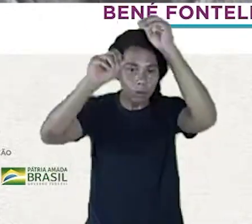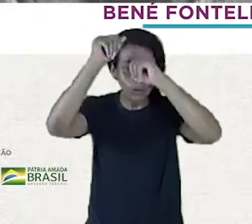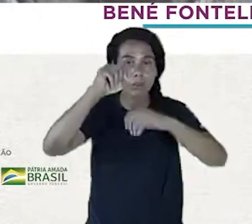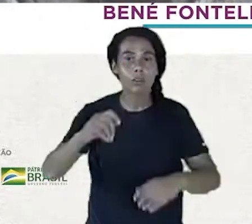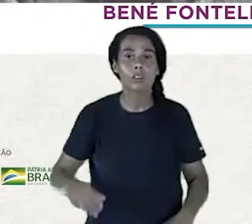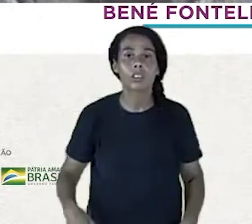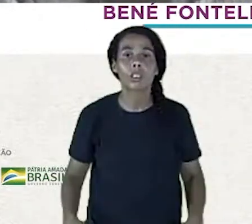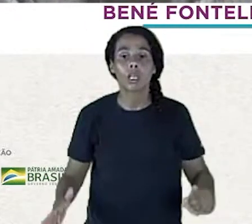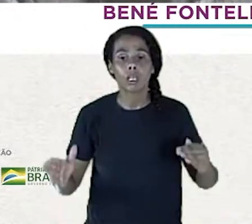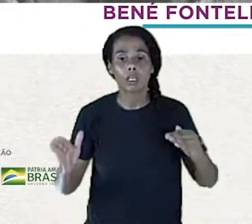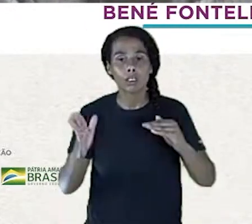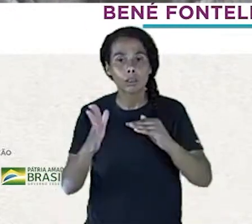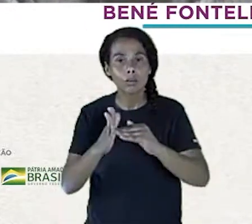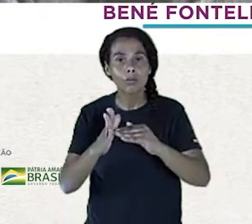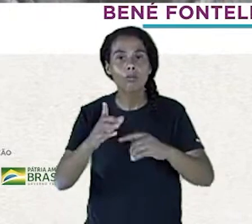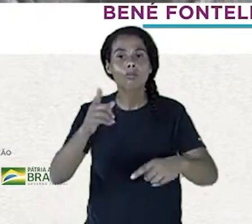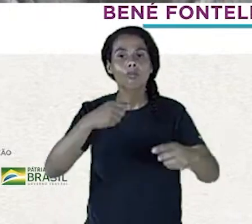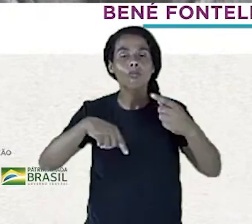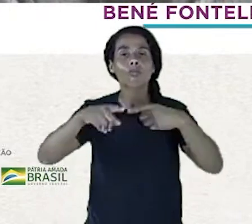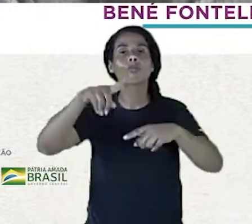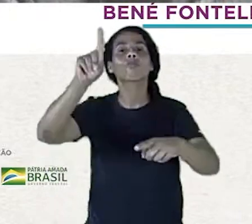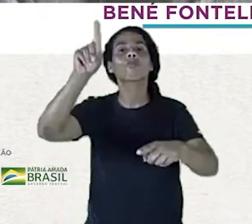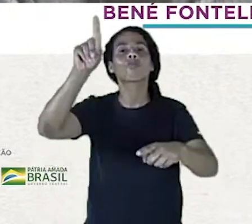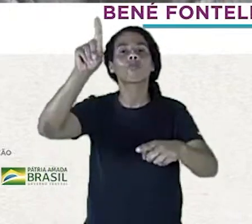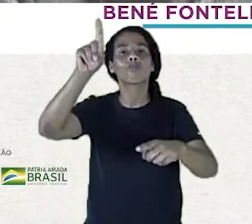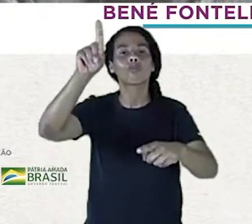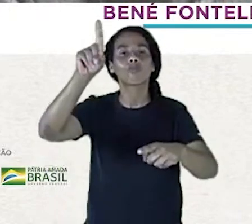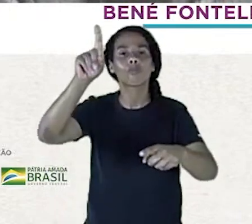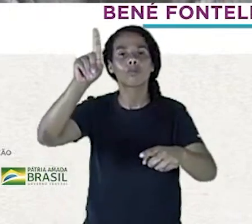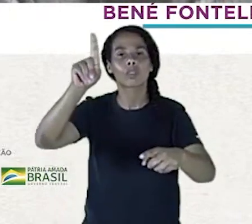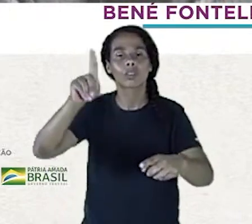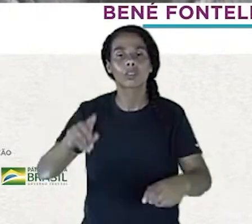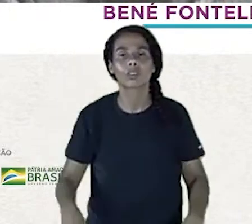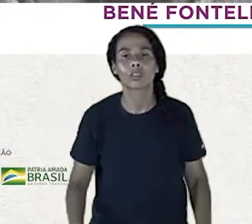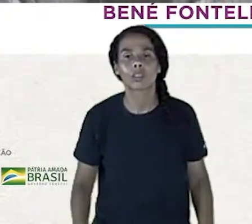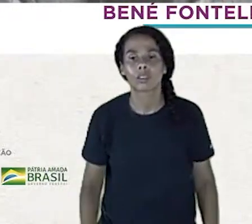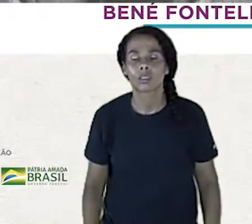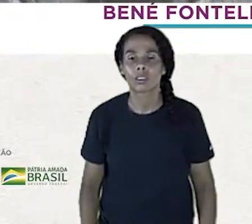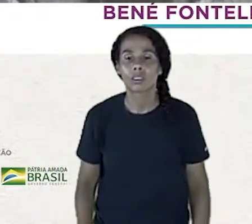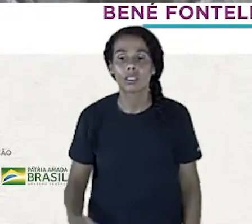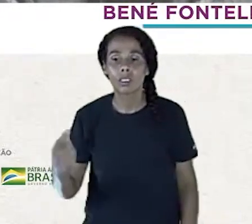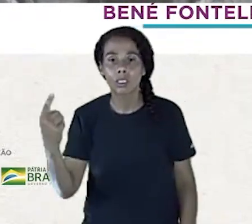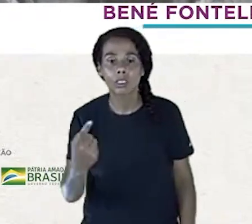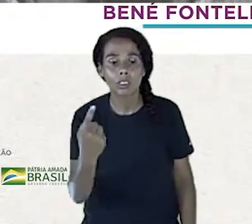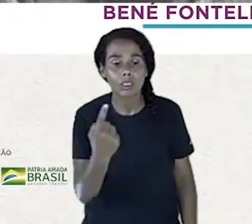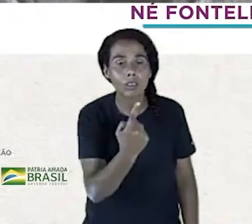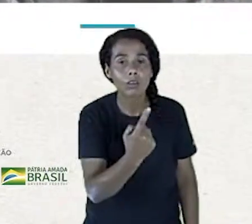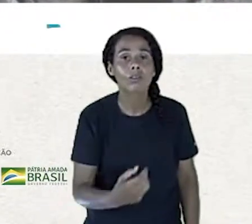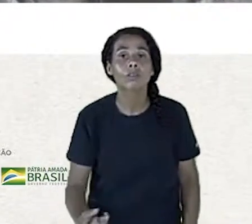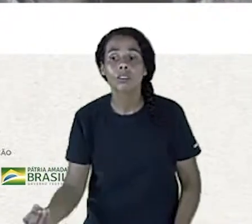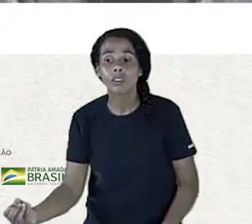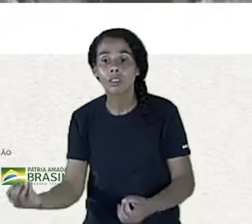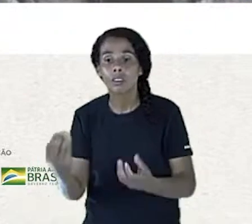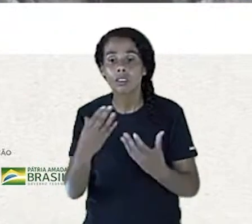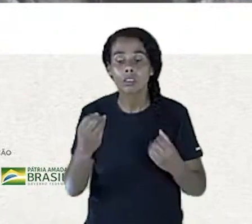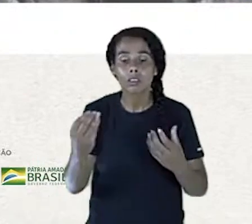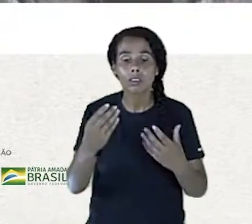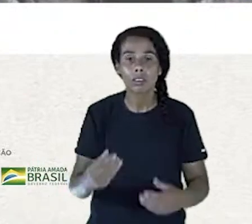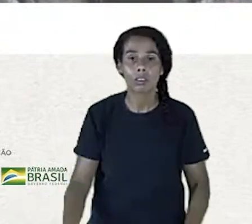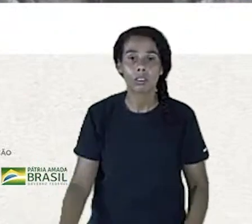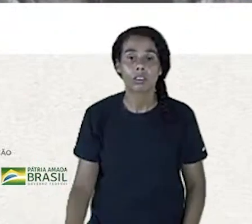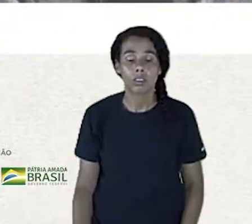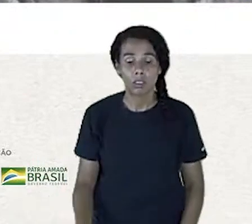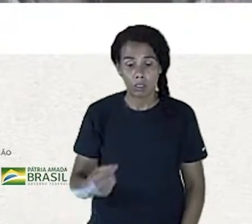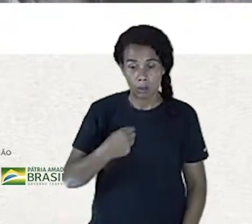vai aprendendo a filtrar com todos eles, aprendendo a ser filtro com todos eles, até o momento em que a